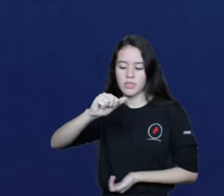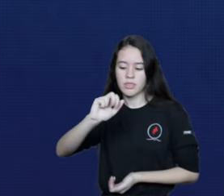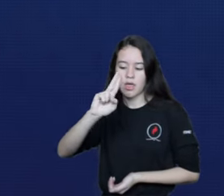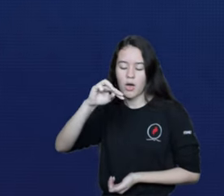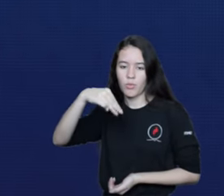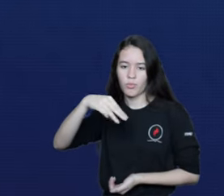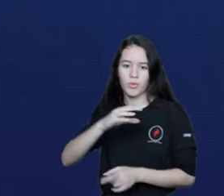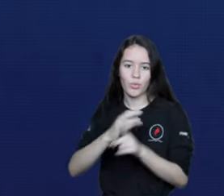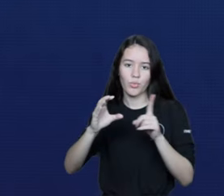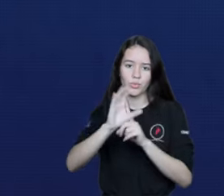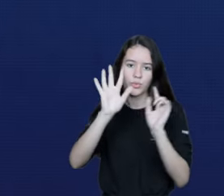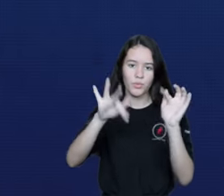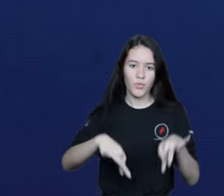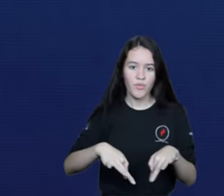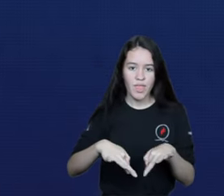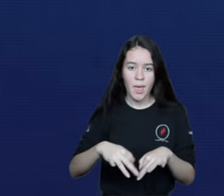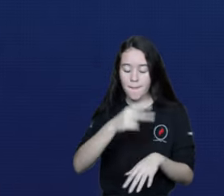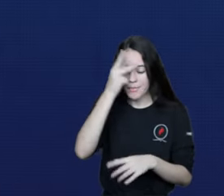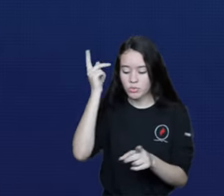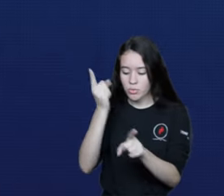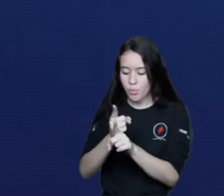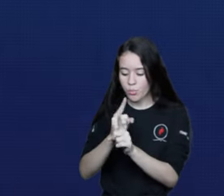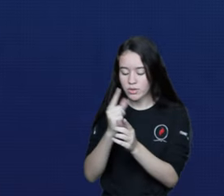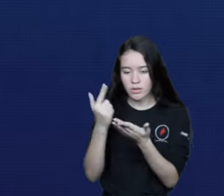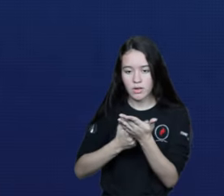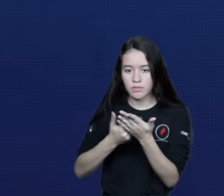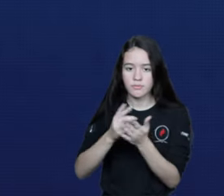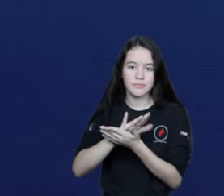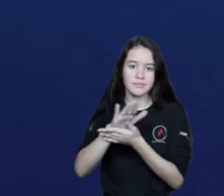o culto acaba o irmão não acha não